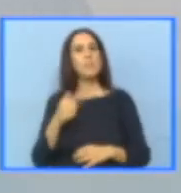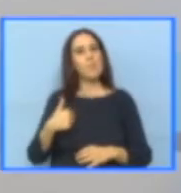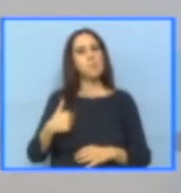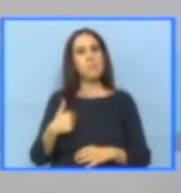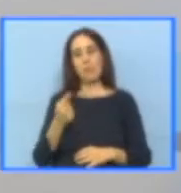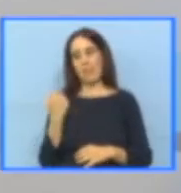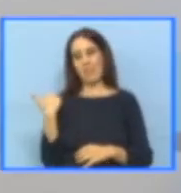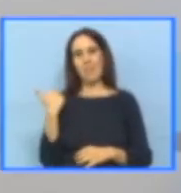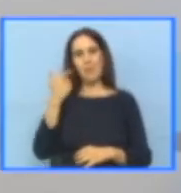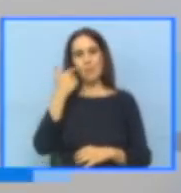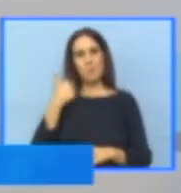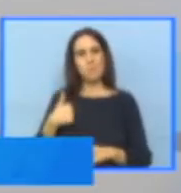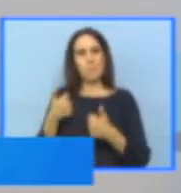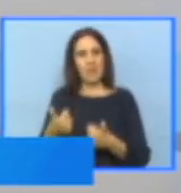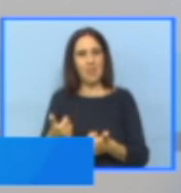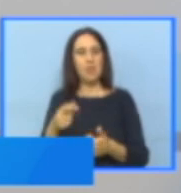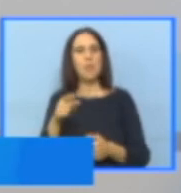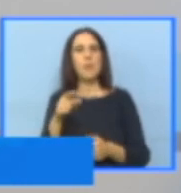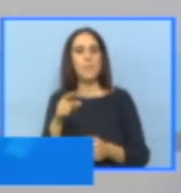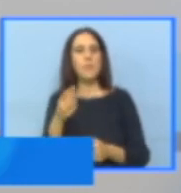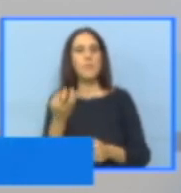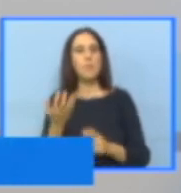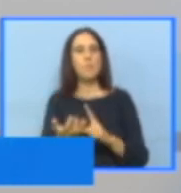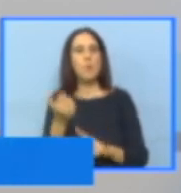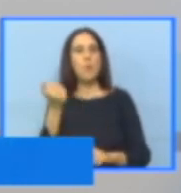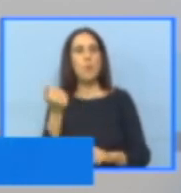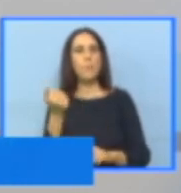os últimos, tem conseguido